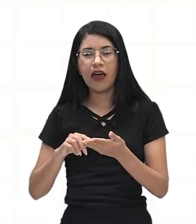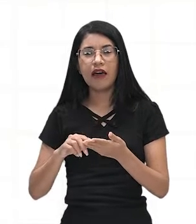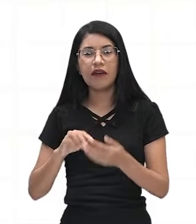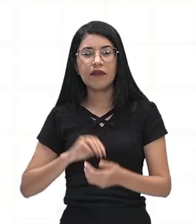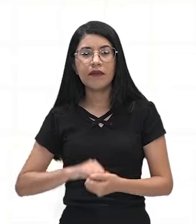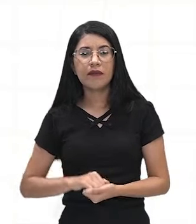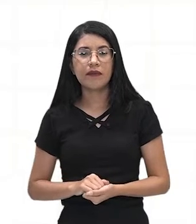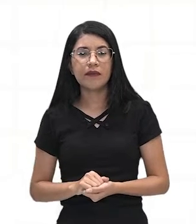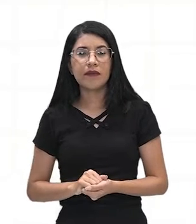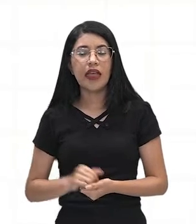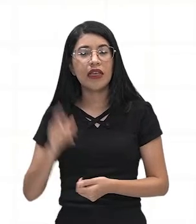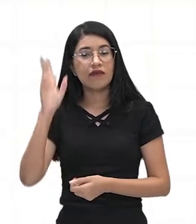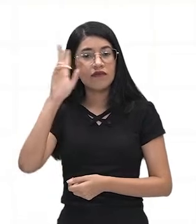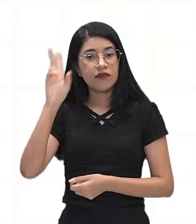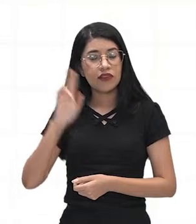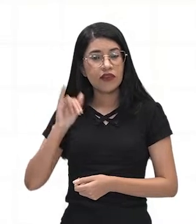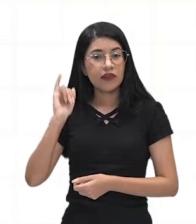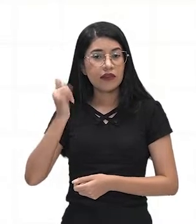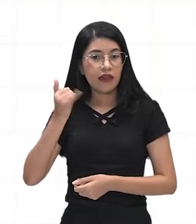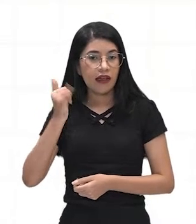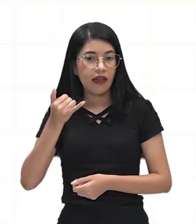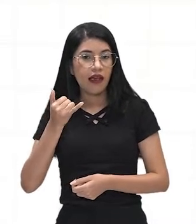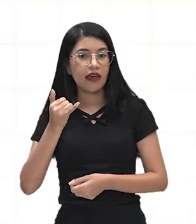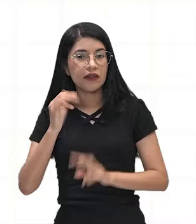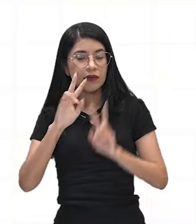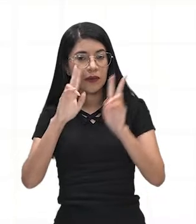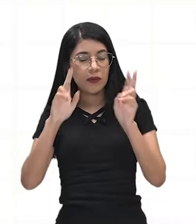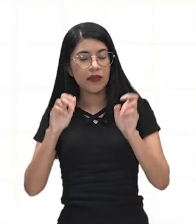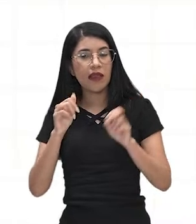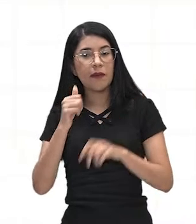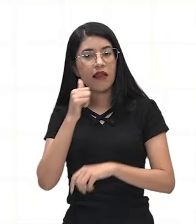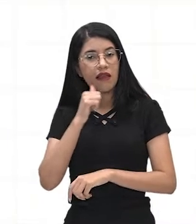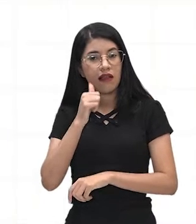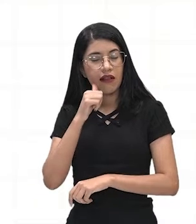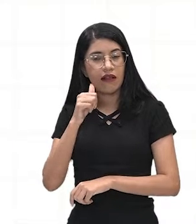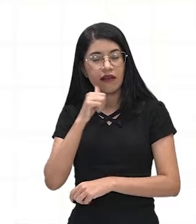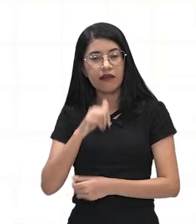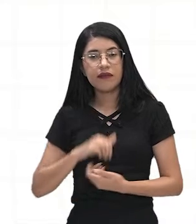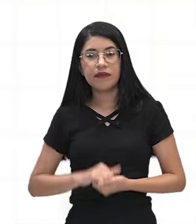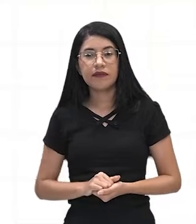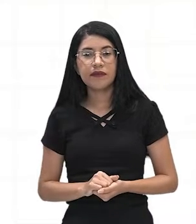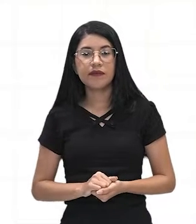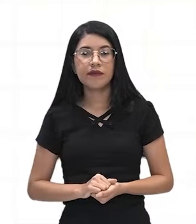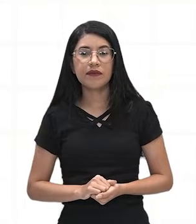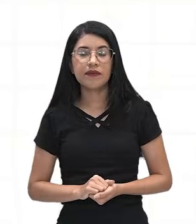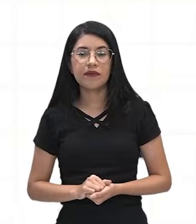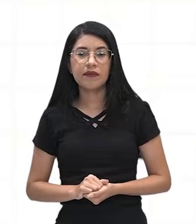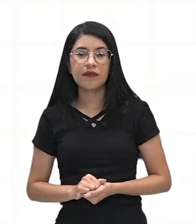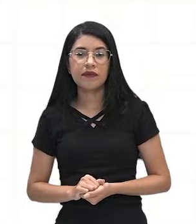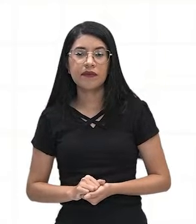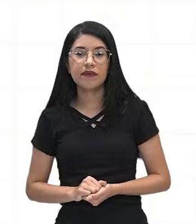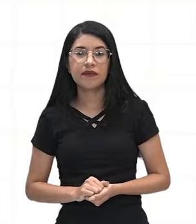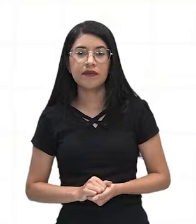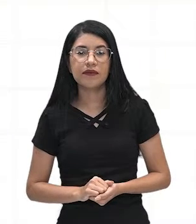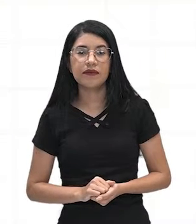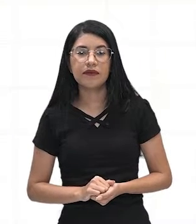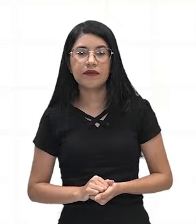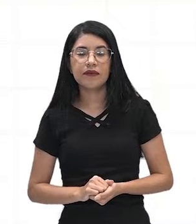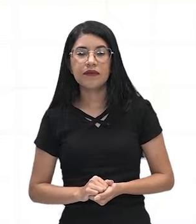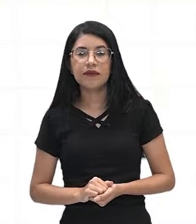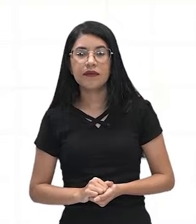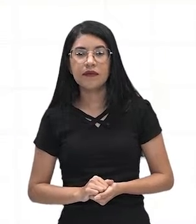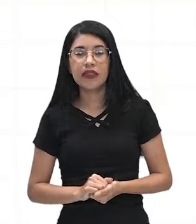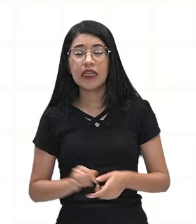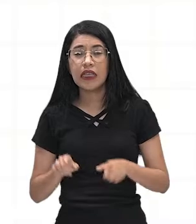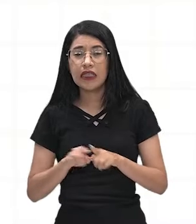antigos, histórias sobre essas mulheres que foram contadas por elas ou também sobre elas, e